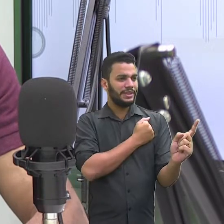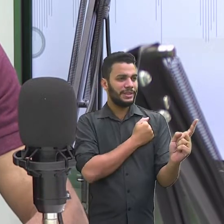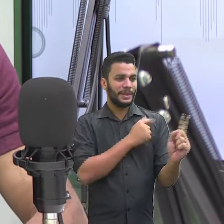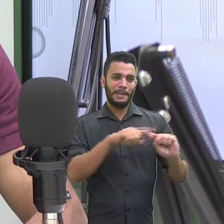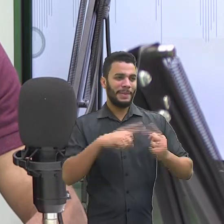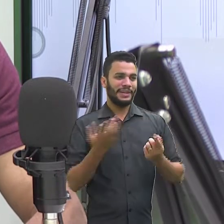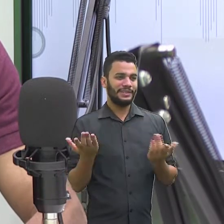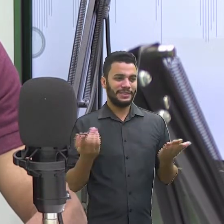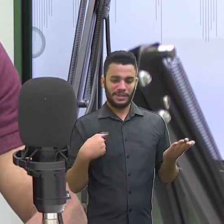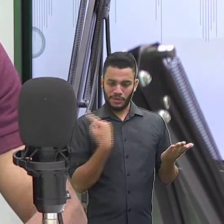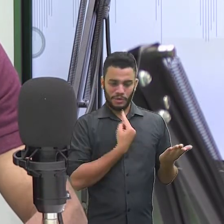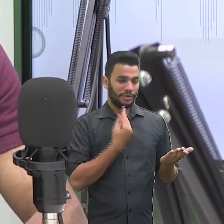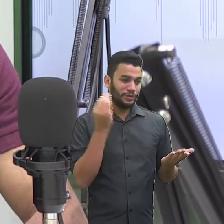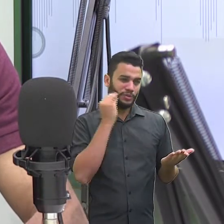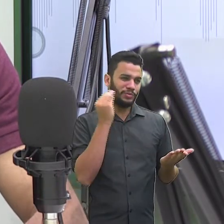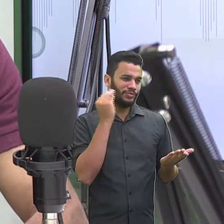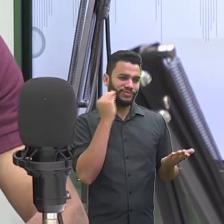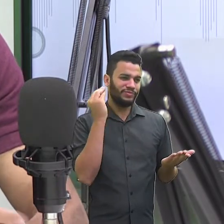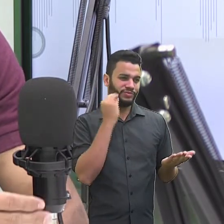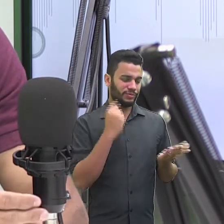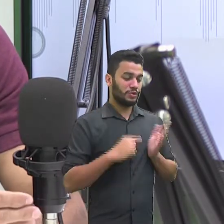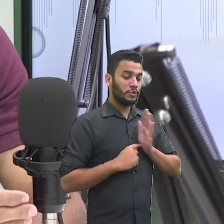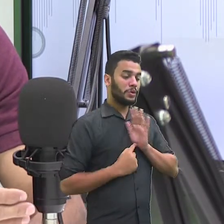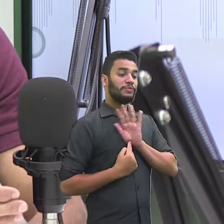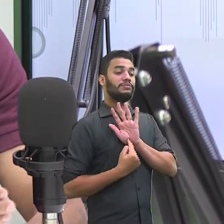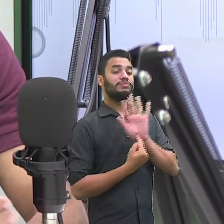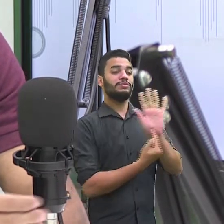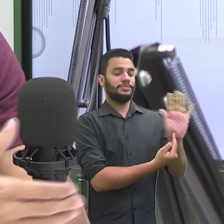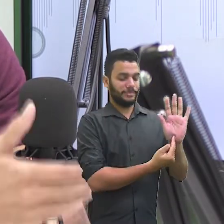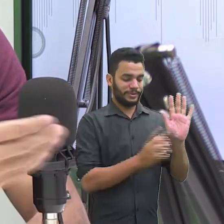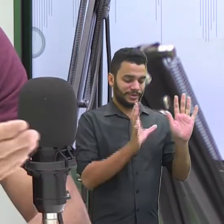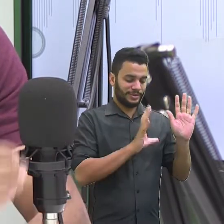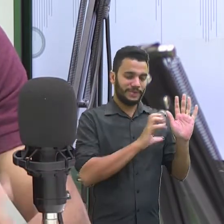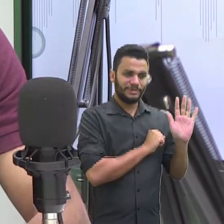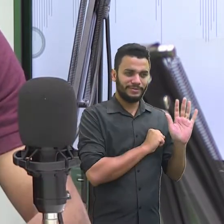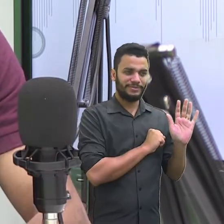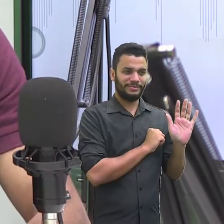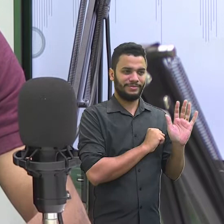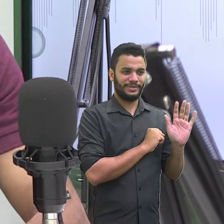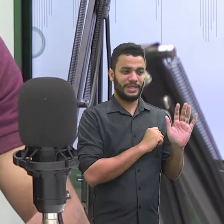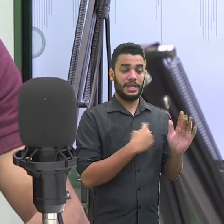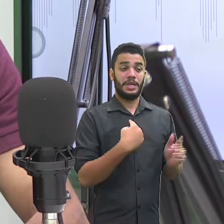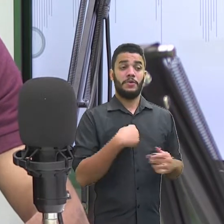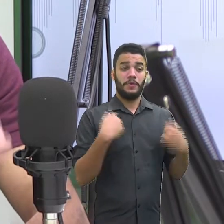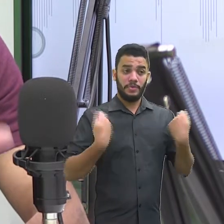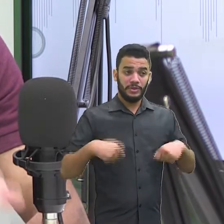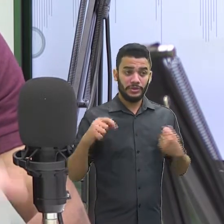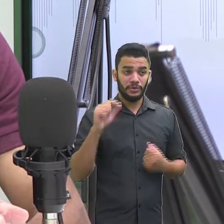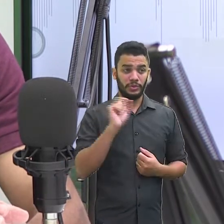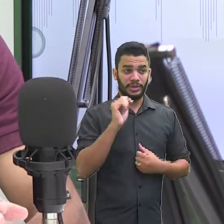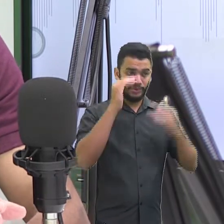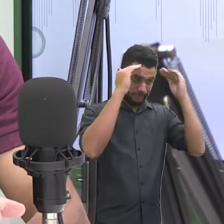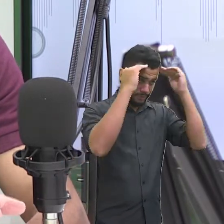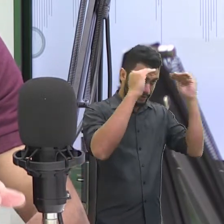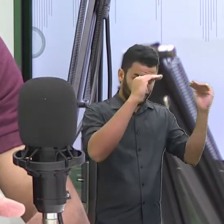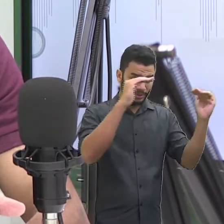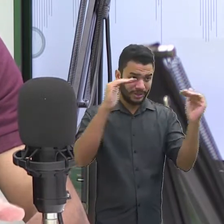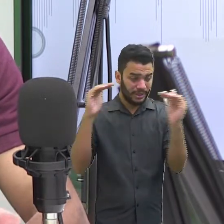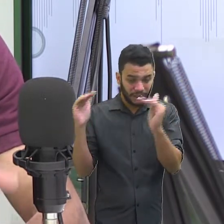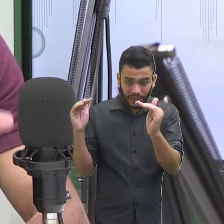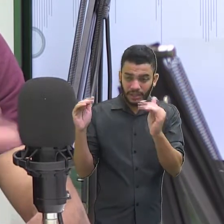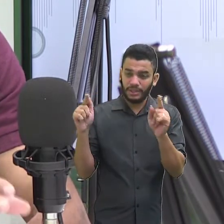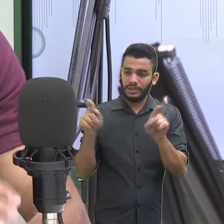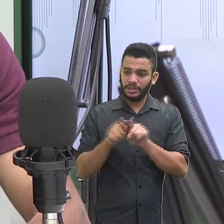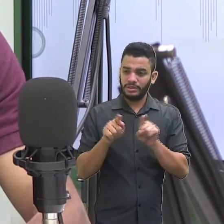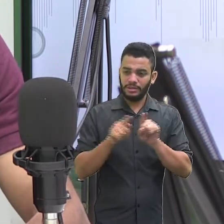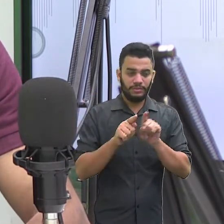do nosso ego e pensarmos mais nos outros que estão à nossa volta. E viver em família, isso é